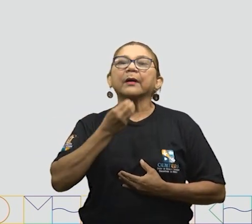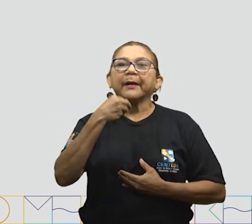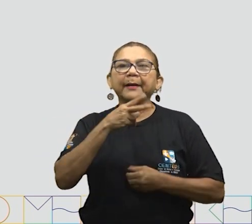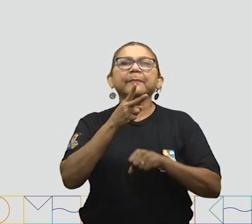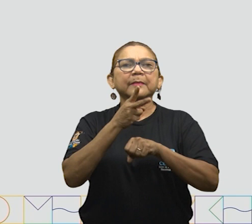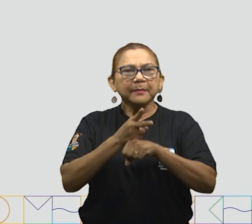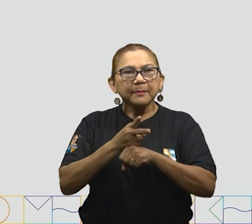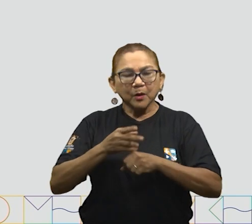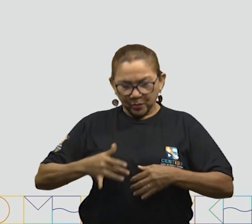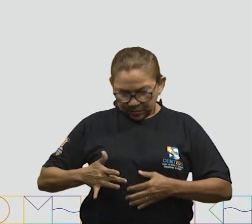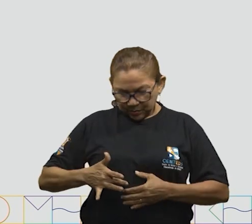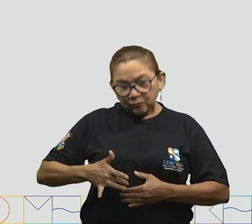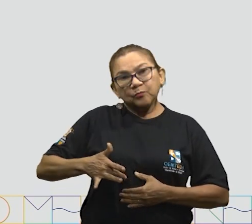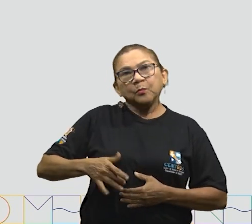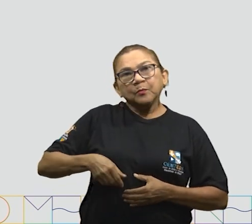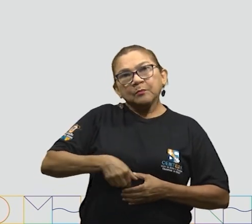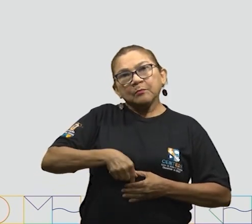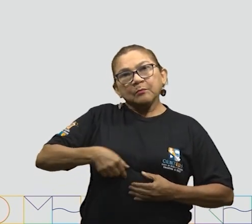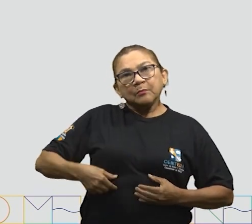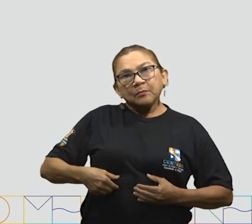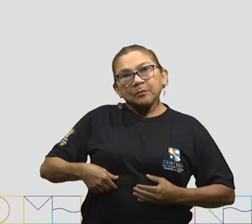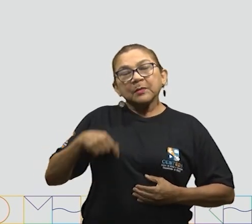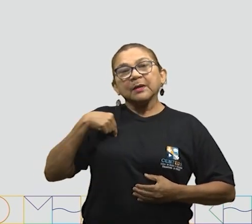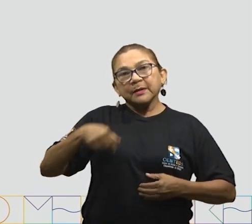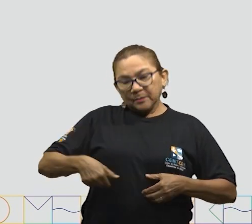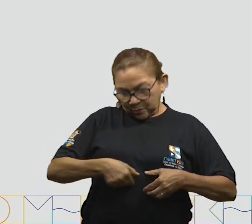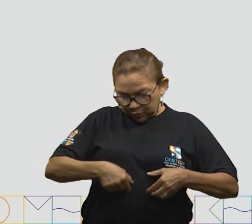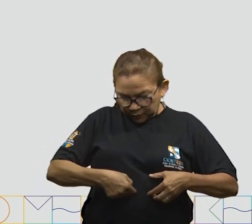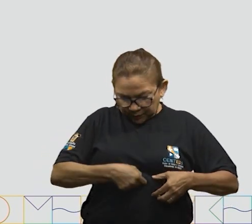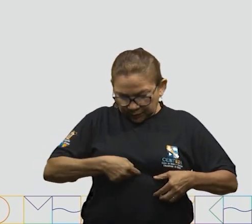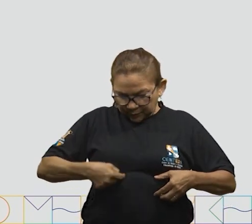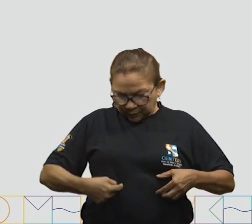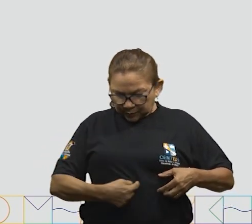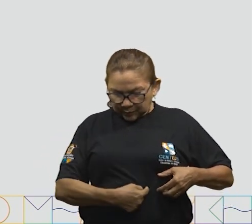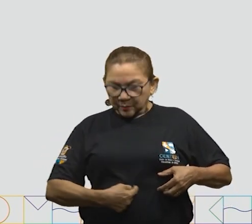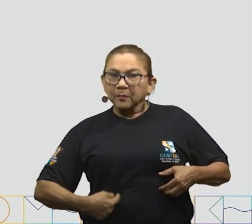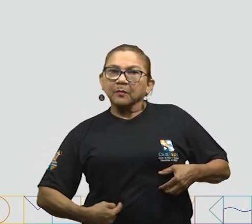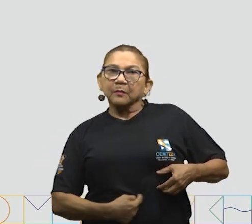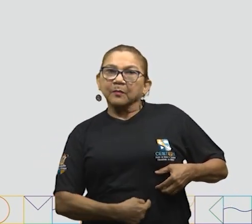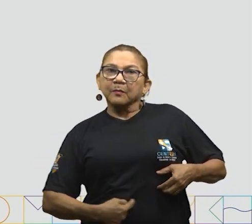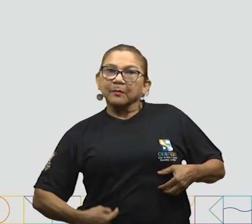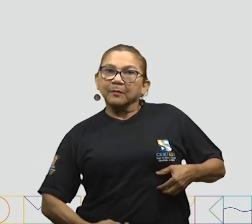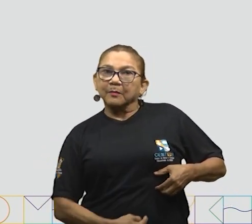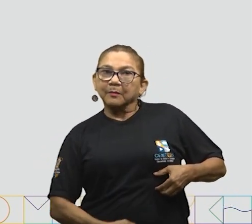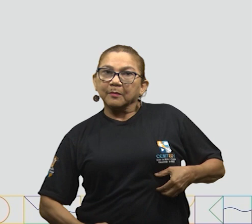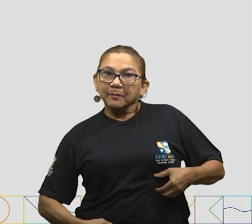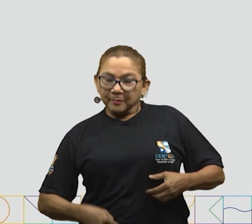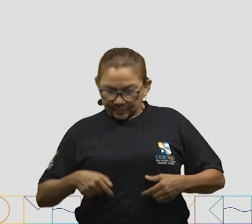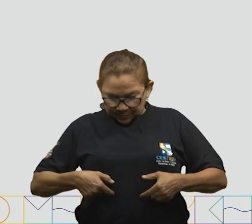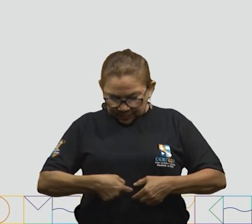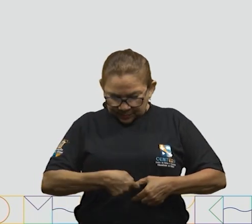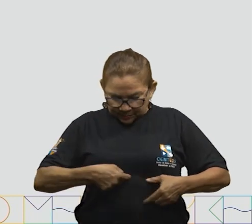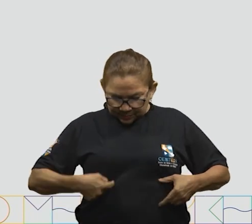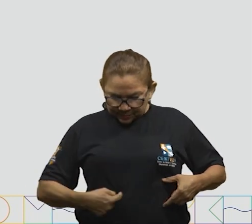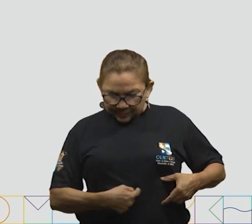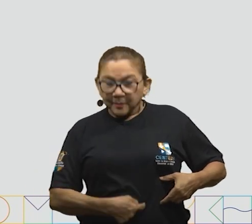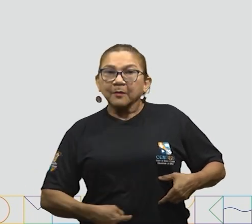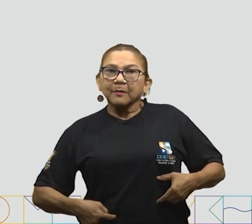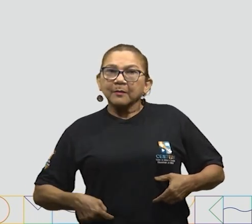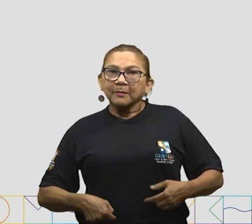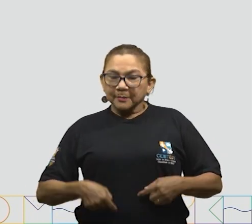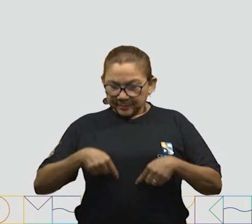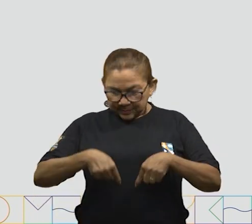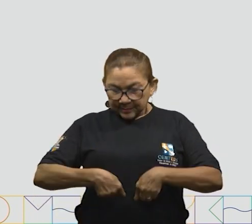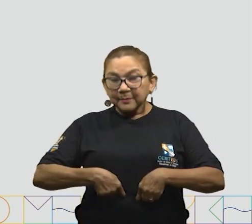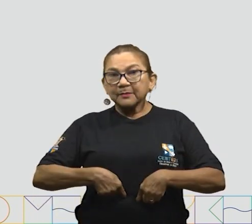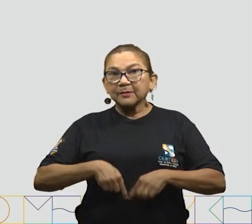estômago, o bolo alimentar vai para o intestino delgado. No intestino delgado, também são injetadas algumas substâncias no